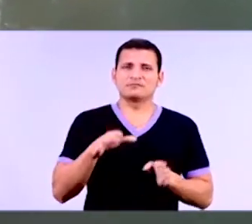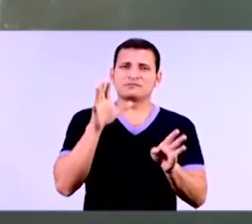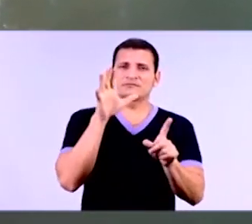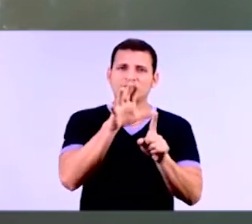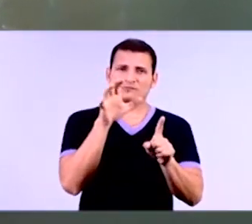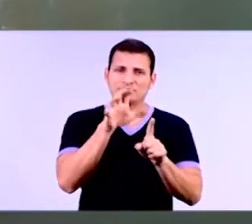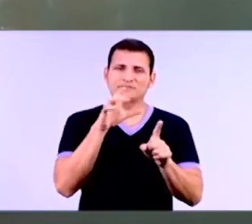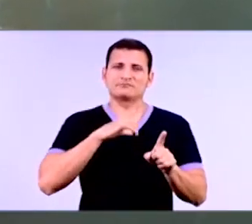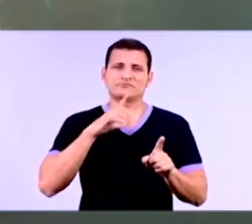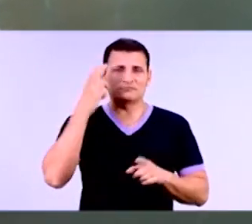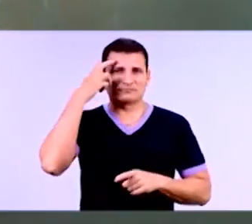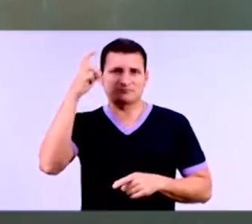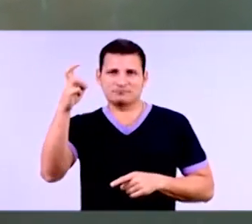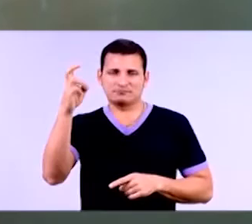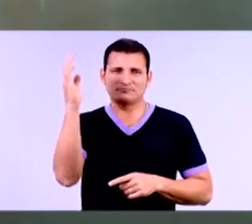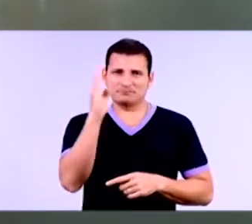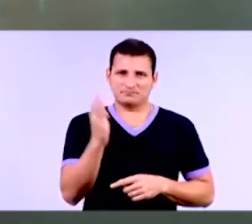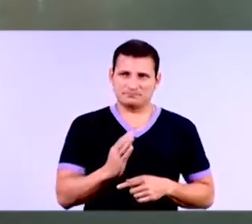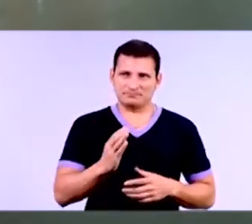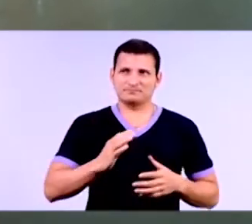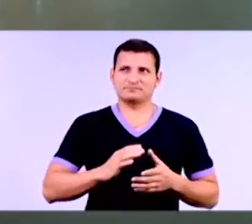nossa cultura.